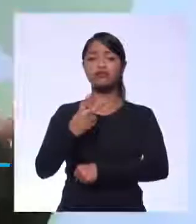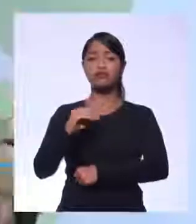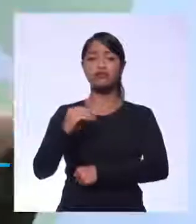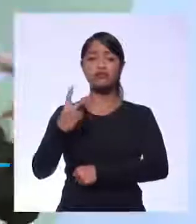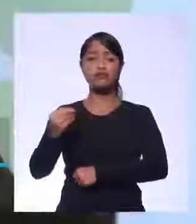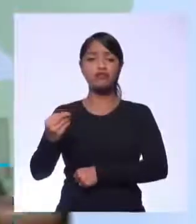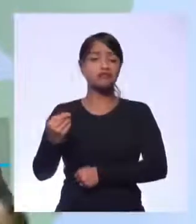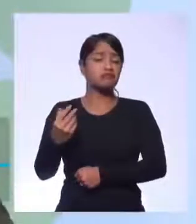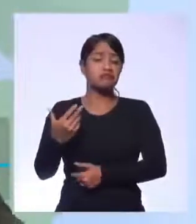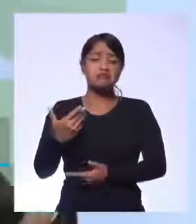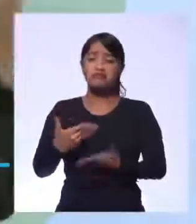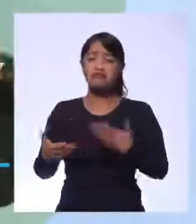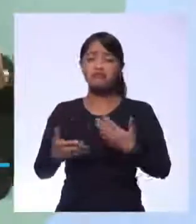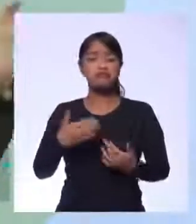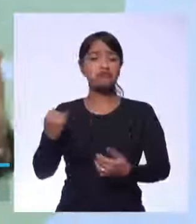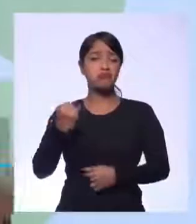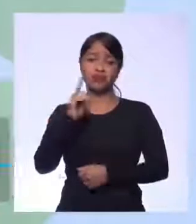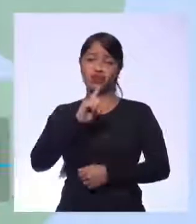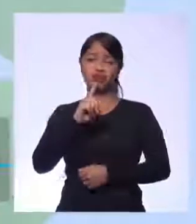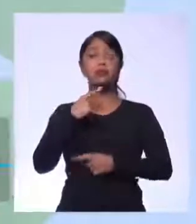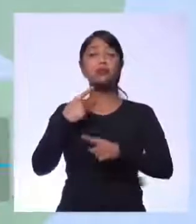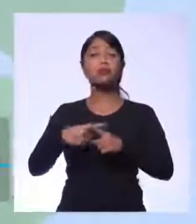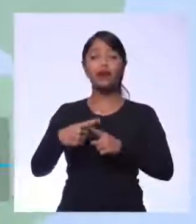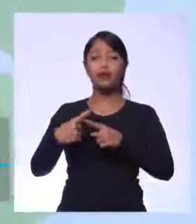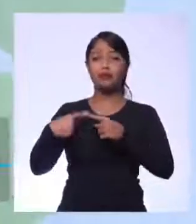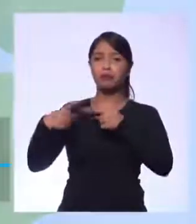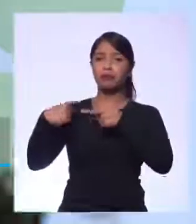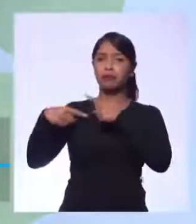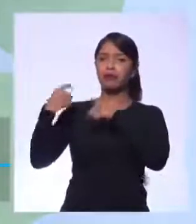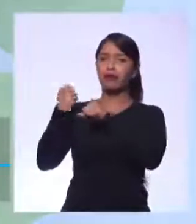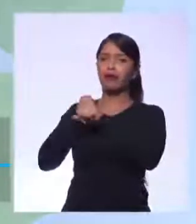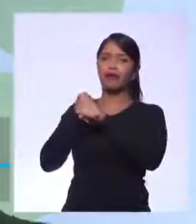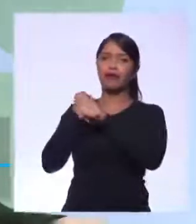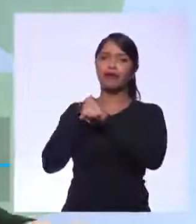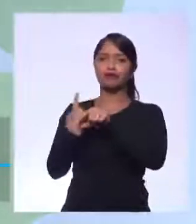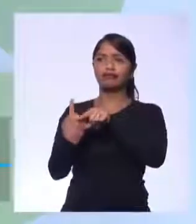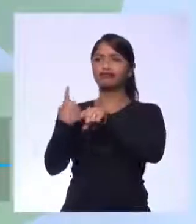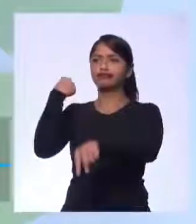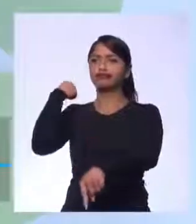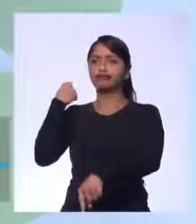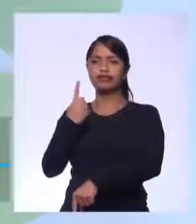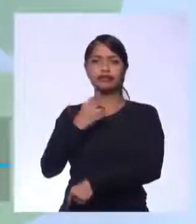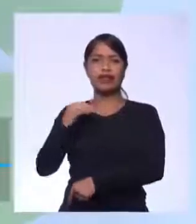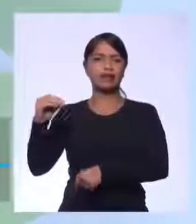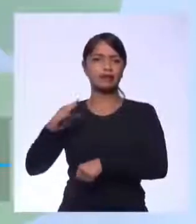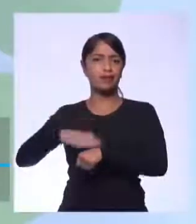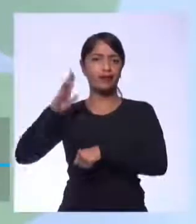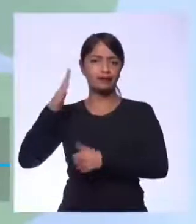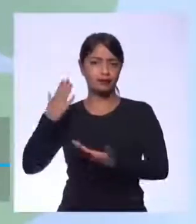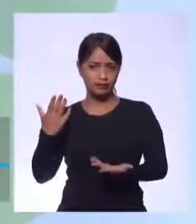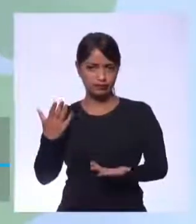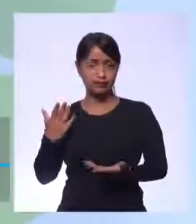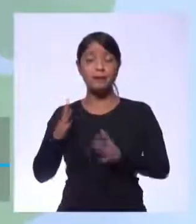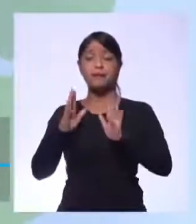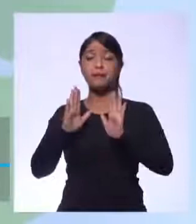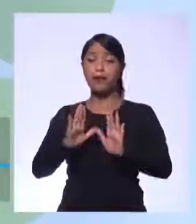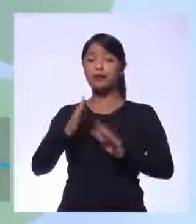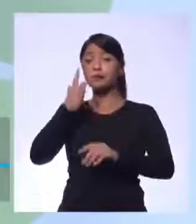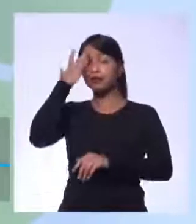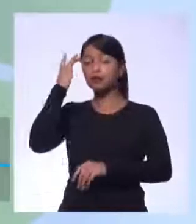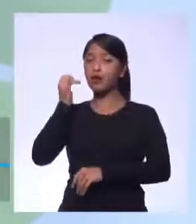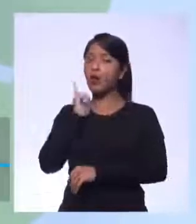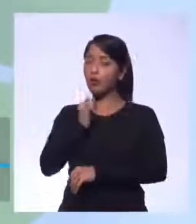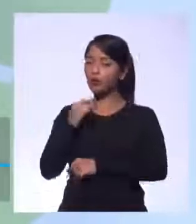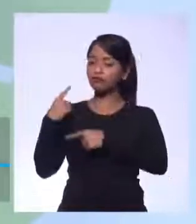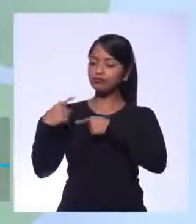da Yara vem de lá, sei lá, de 100 anos atrás, que seja, não importa. A tradição oral, ela